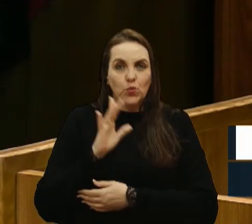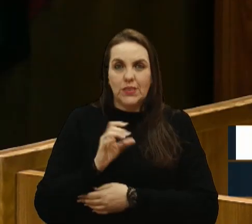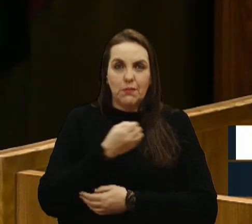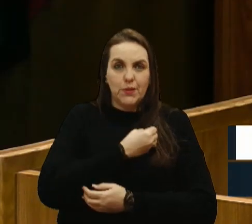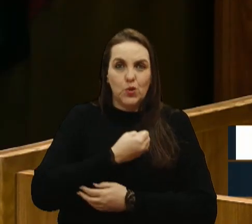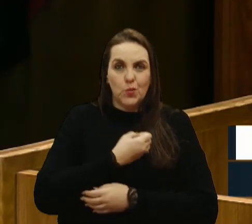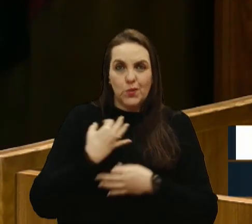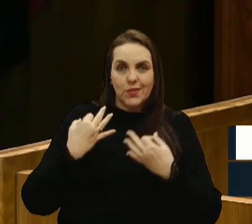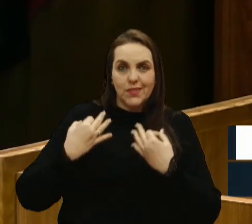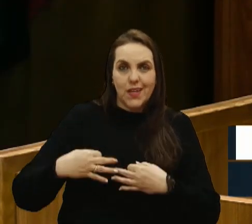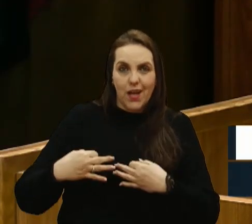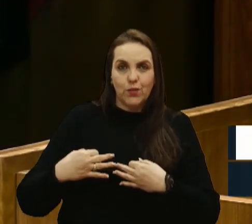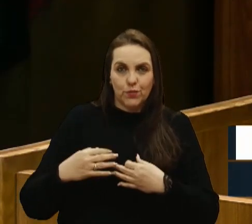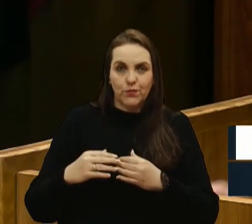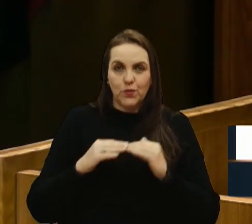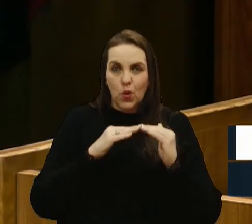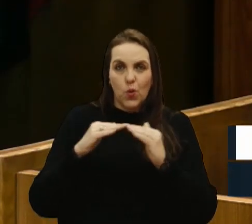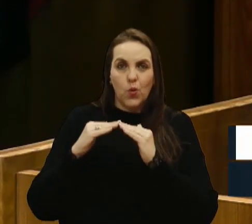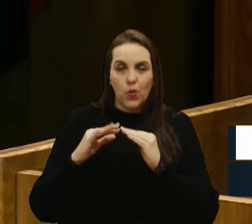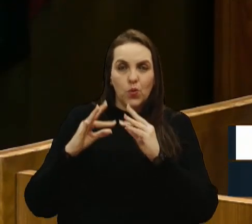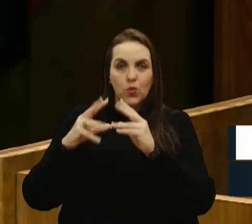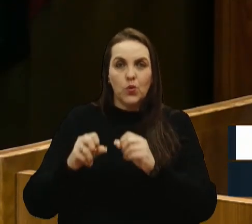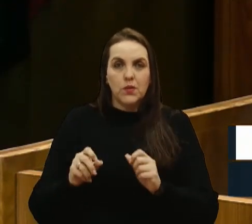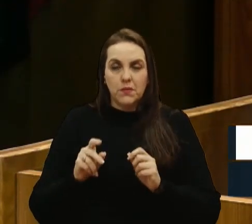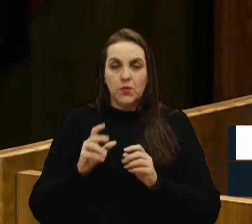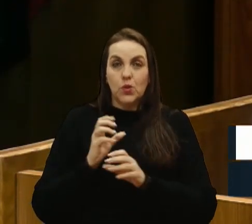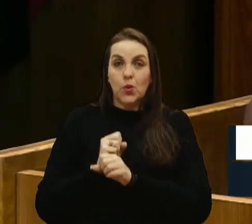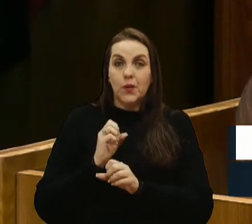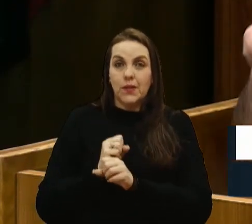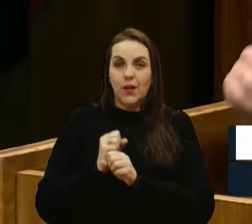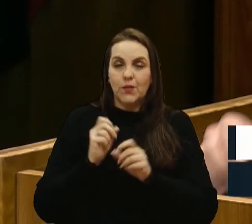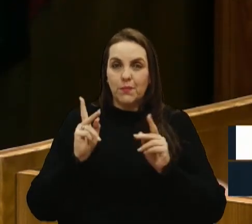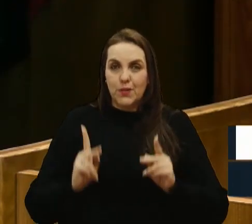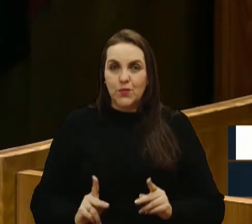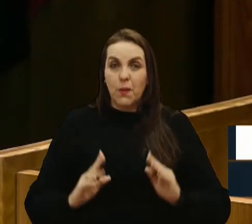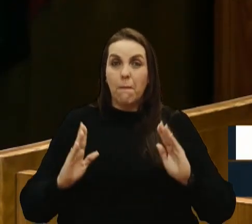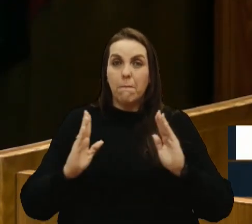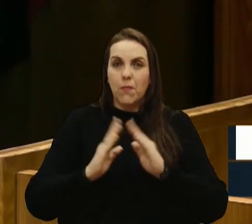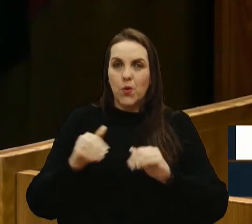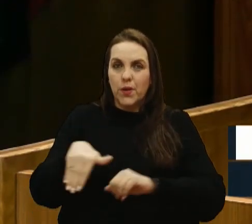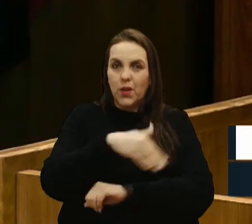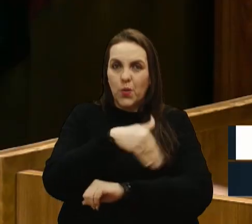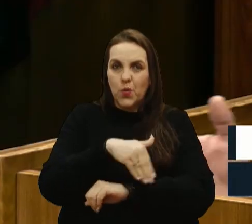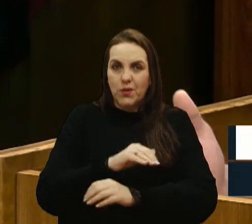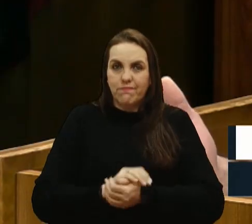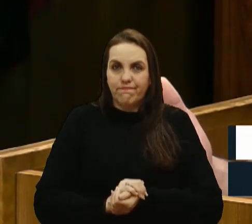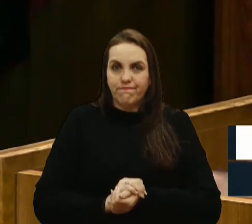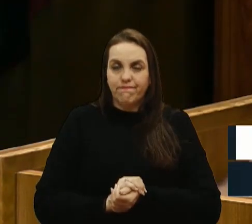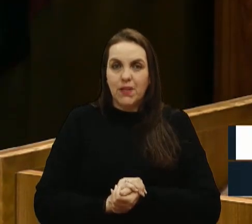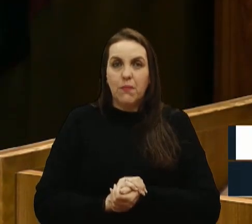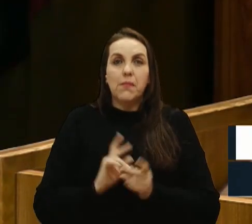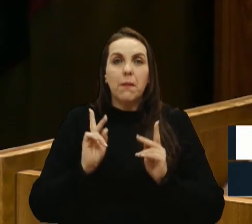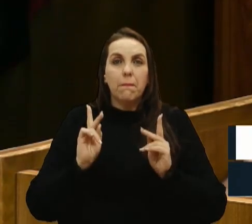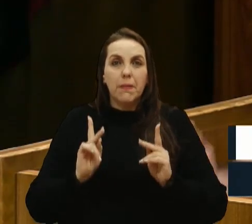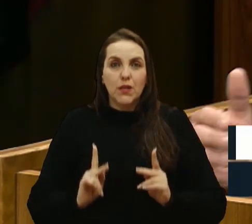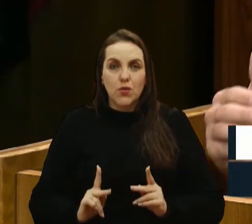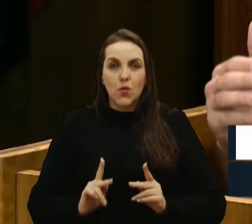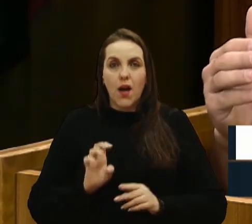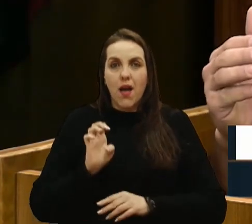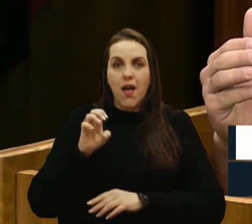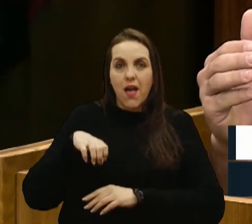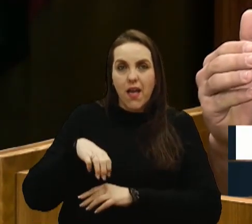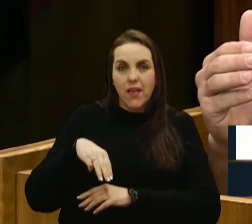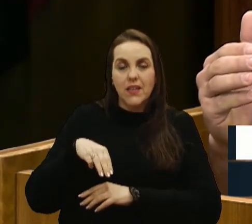número consensual de quantas pessoas, quantos moradores de rua, porque pessoa em situação de rua